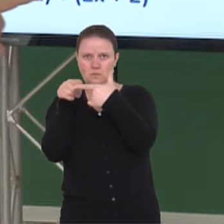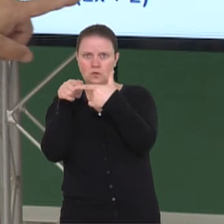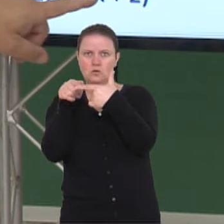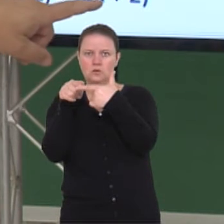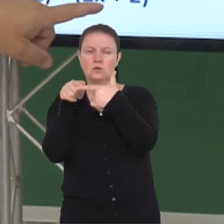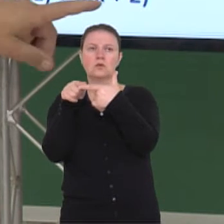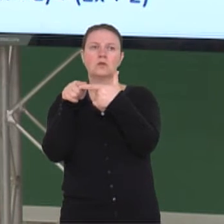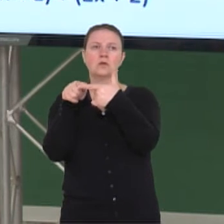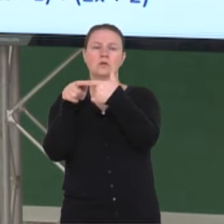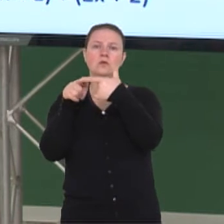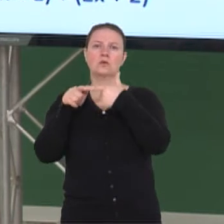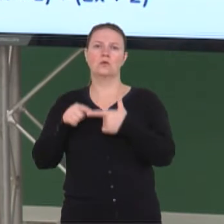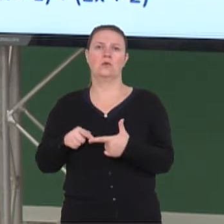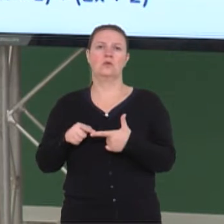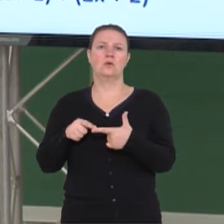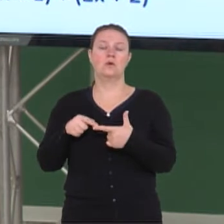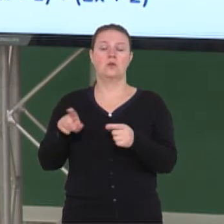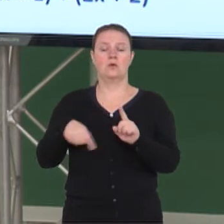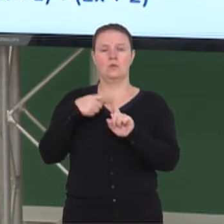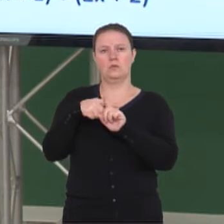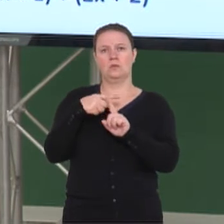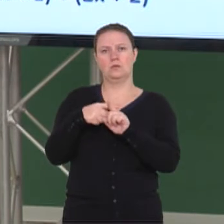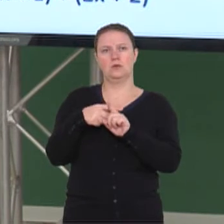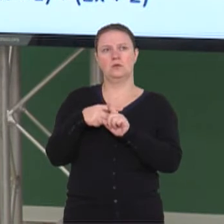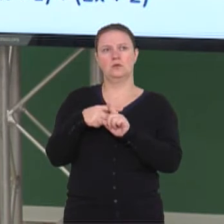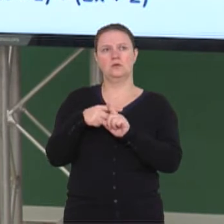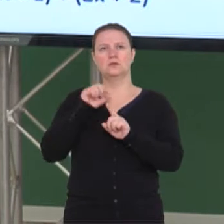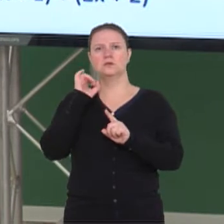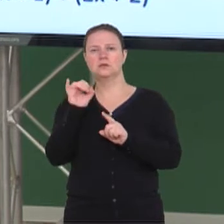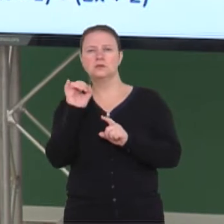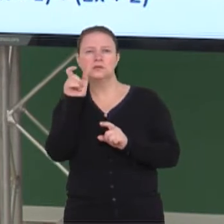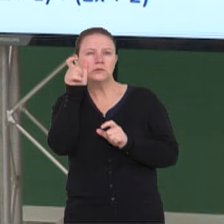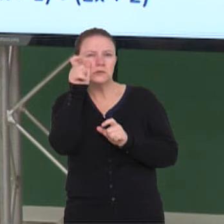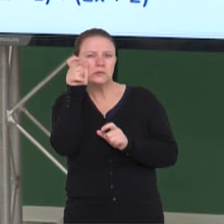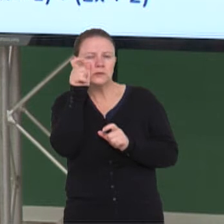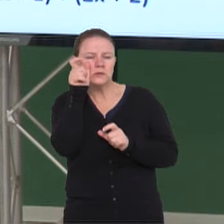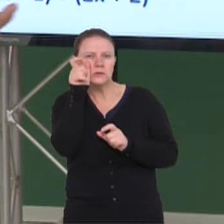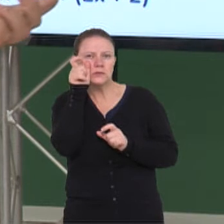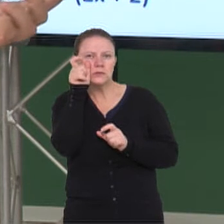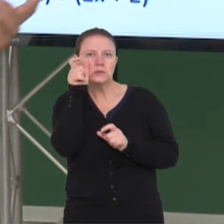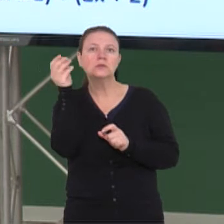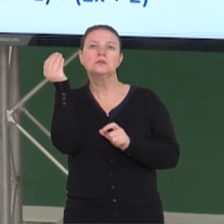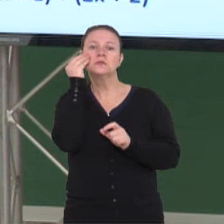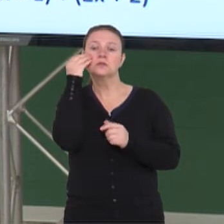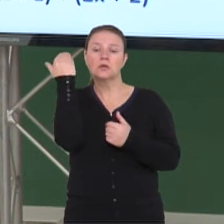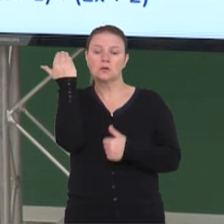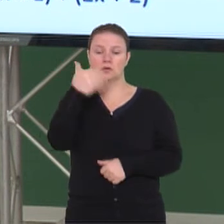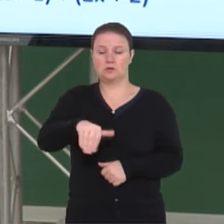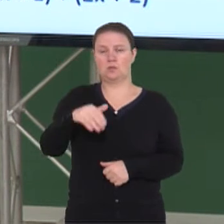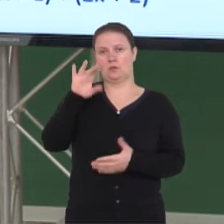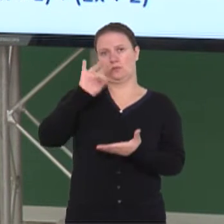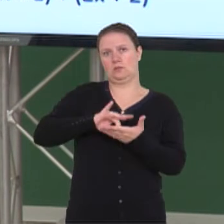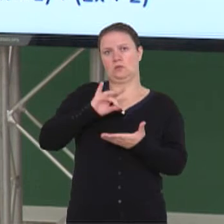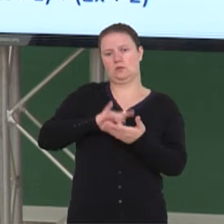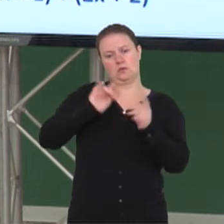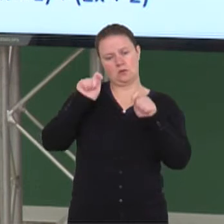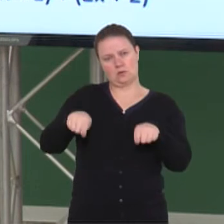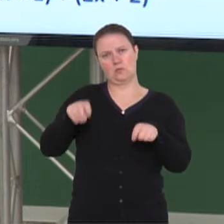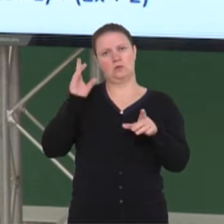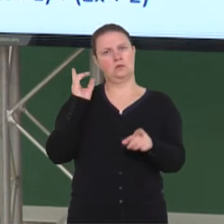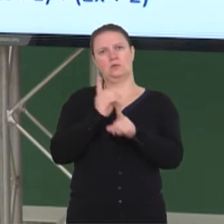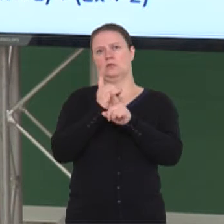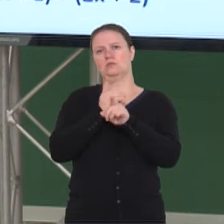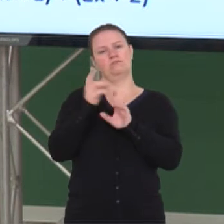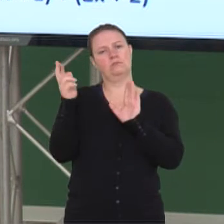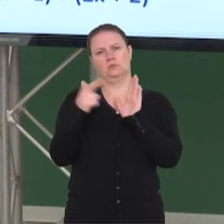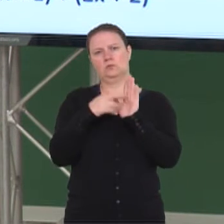quociente mais o resto. Se você quiser checar, você vai perceber esse processo de igualdade se você fizer a